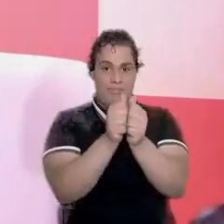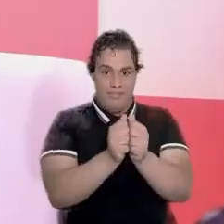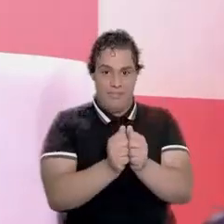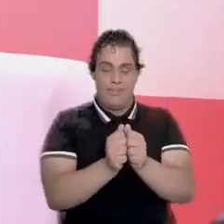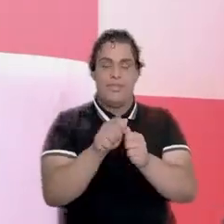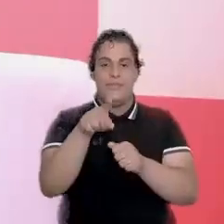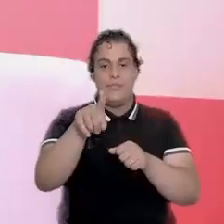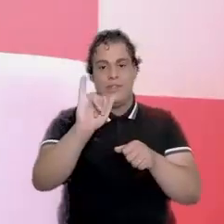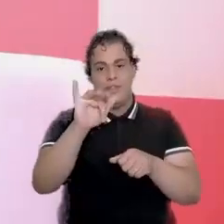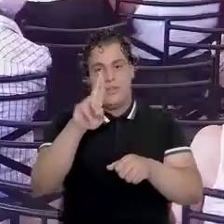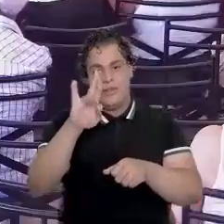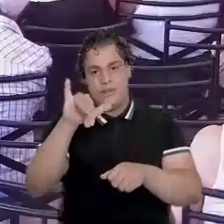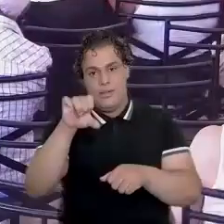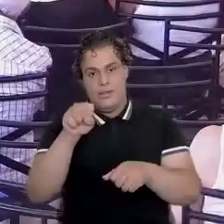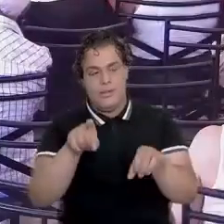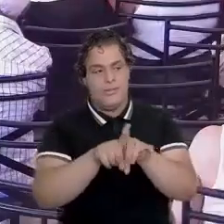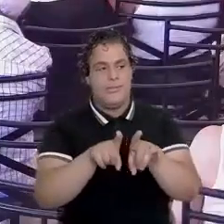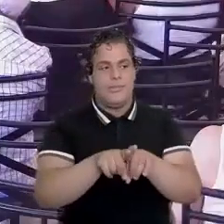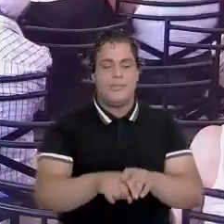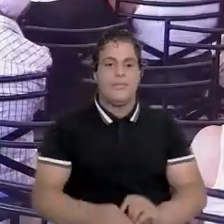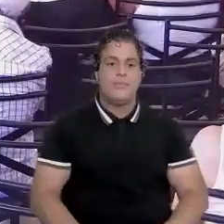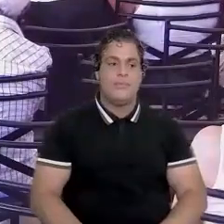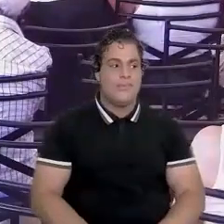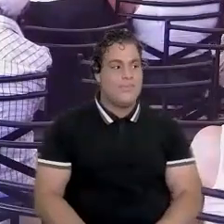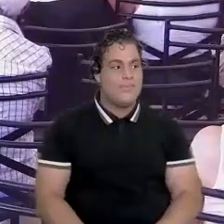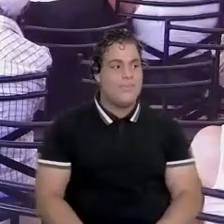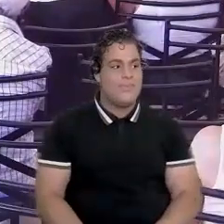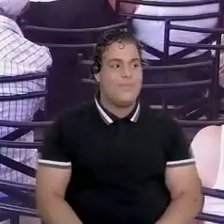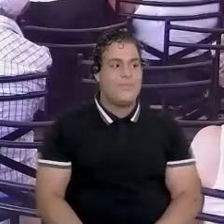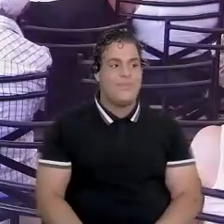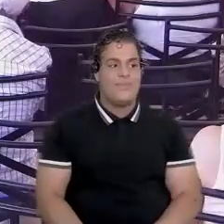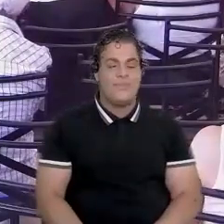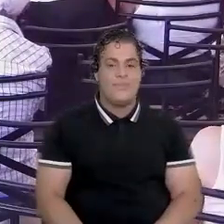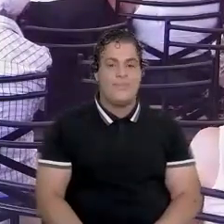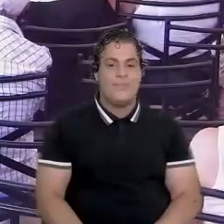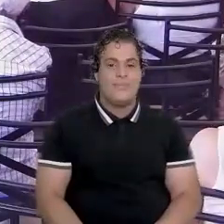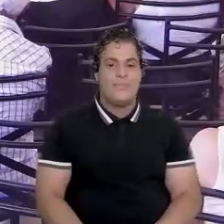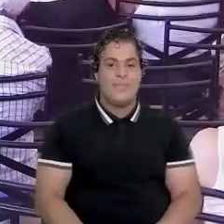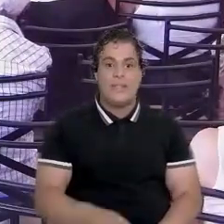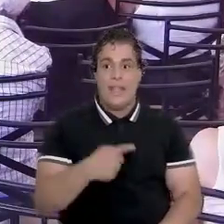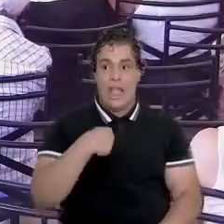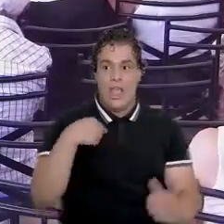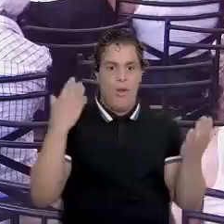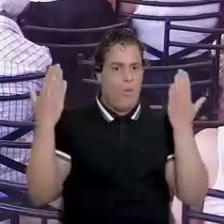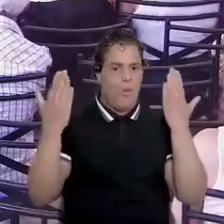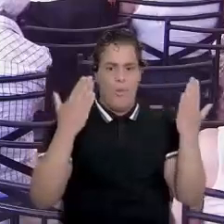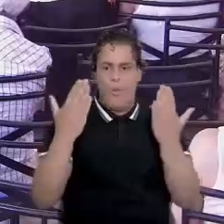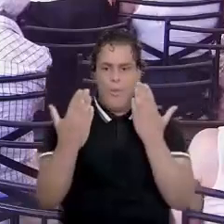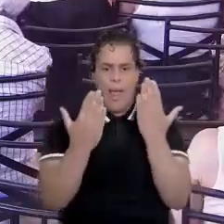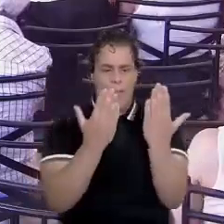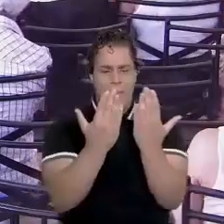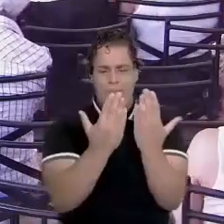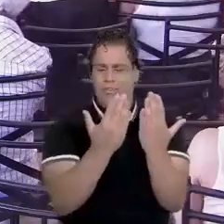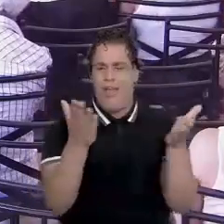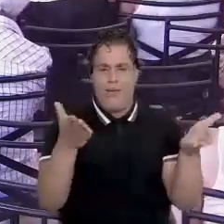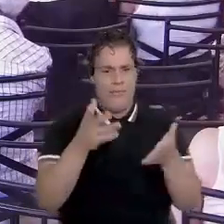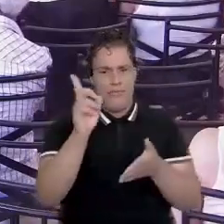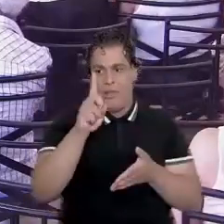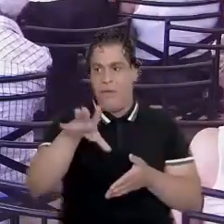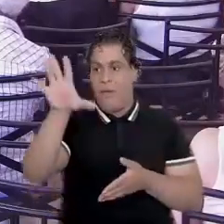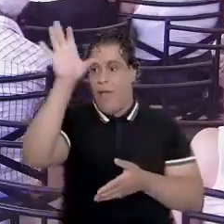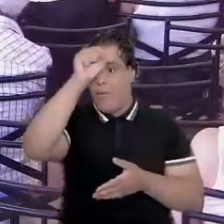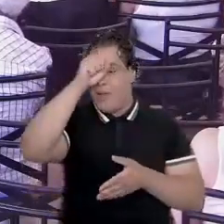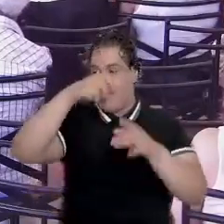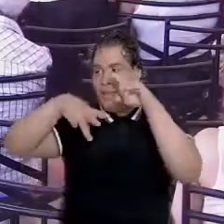você, Iris, também. Muito obrigada, gente. Gente, eu não estou aqui para mediar hoje, não. Eu estou aqui para aprender com essas